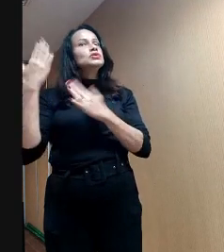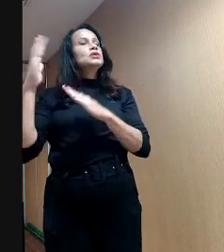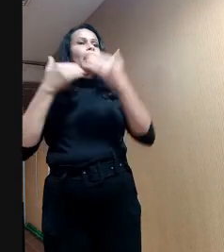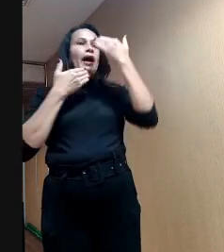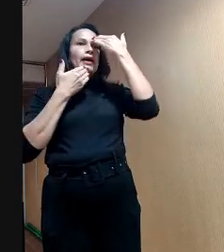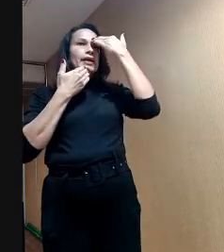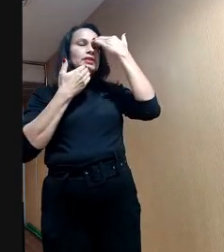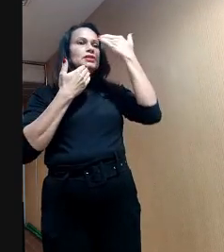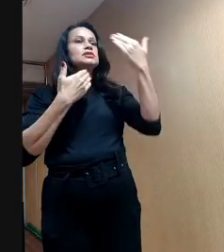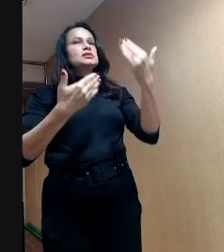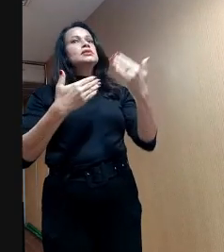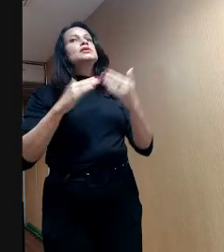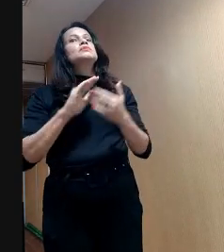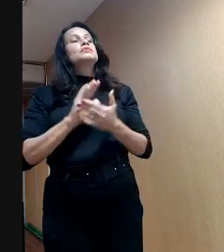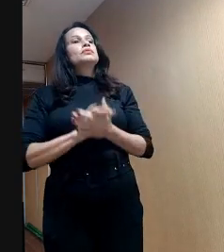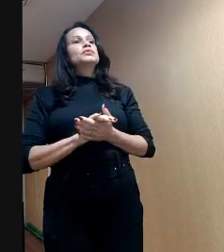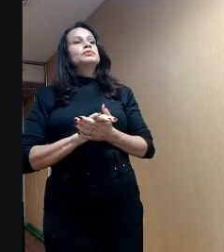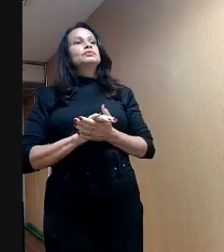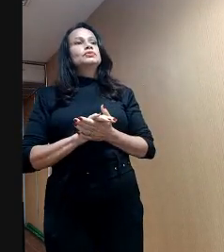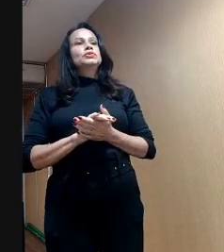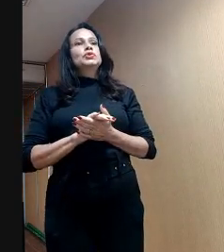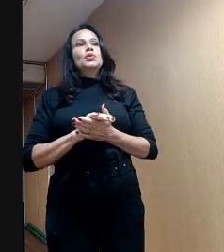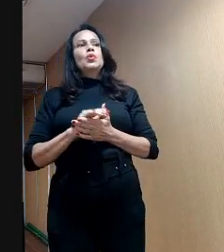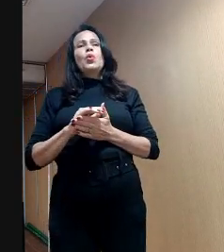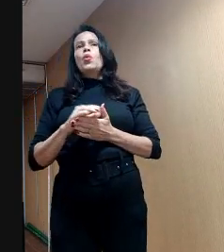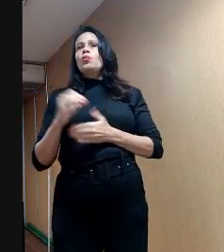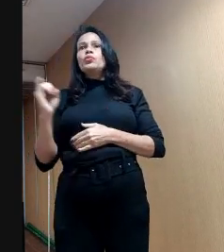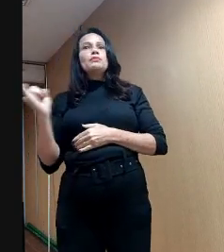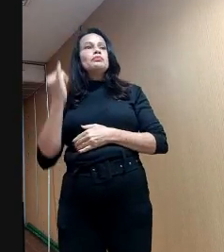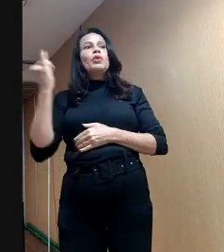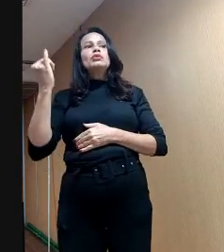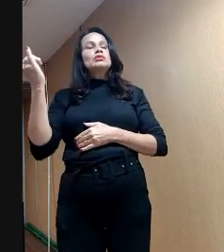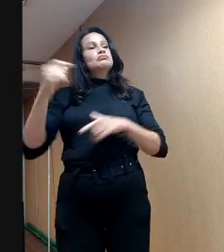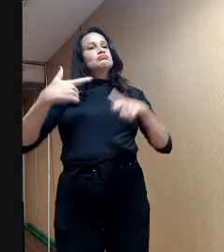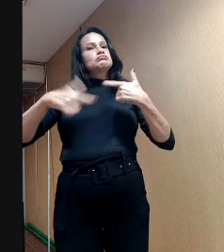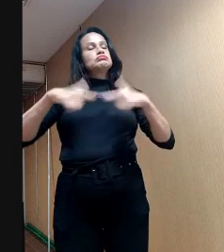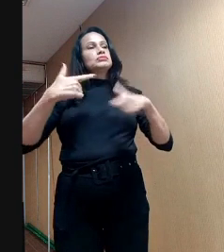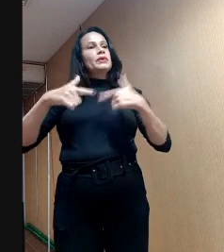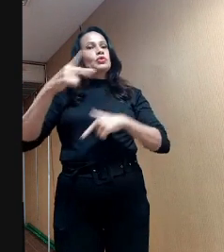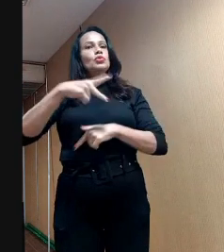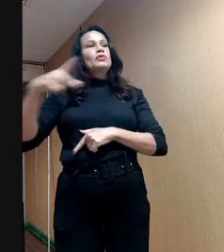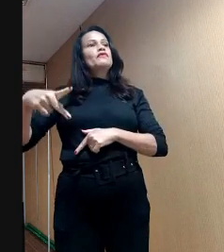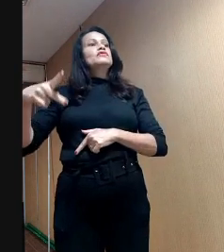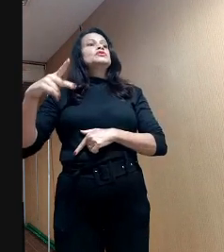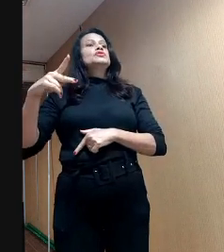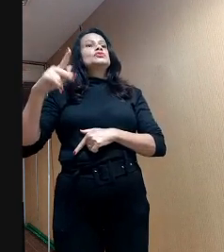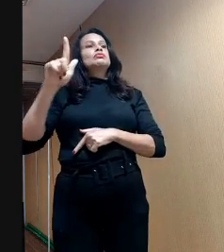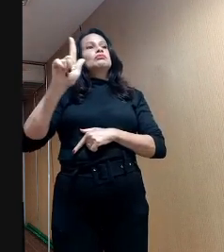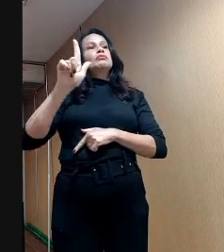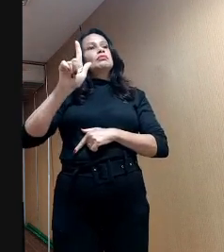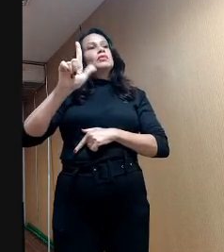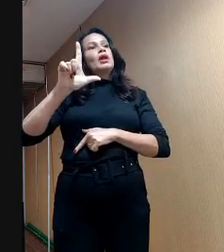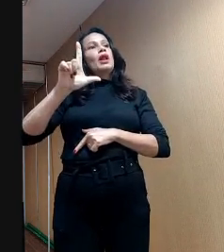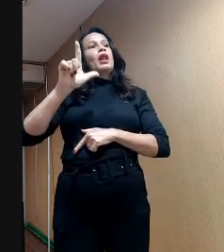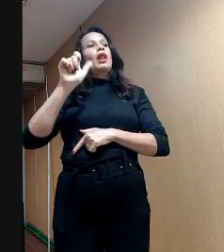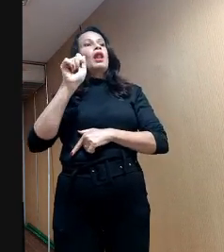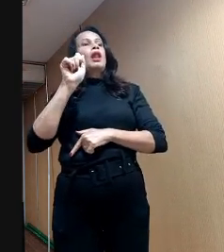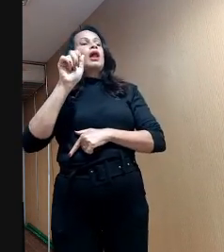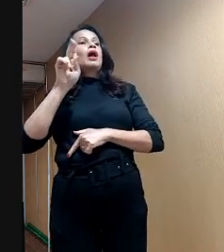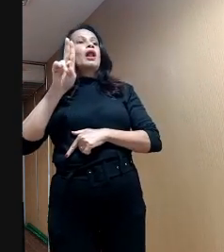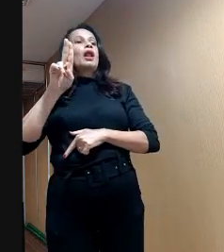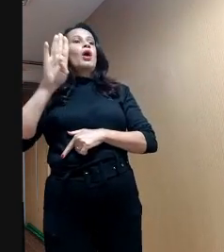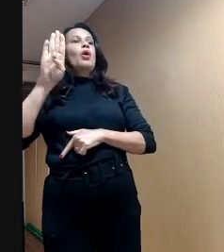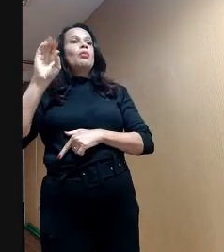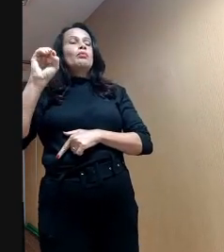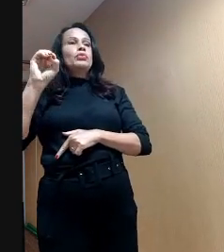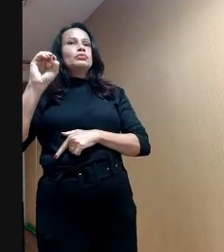brilhante trabalho do professor Glauco Reinaldo Ferreira de Oliveira, o professor Airlan